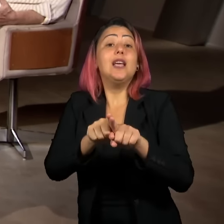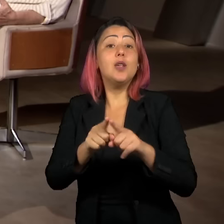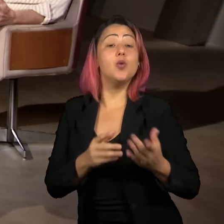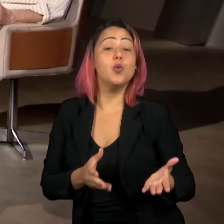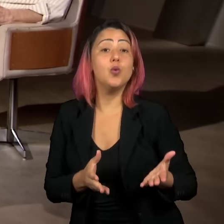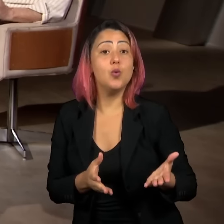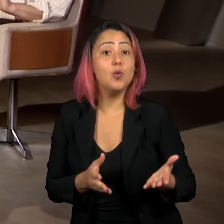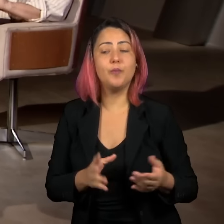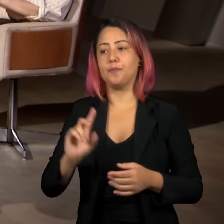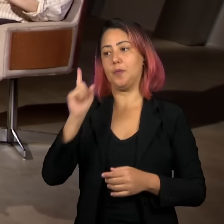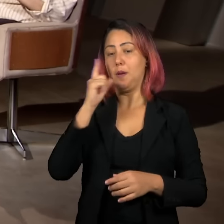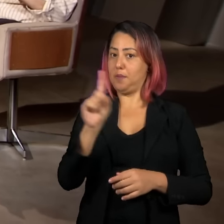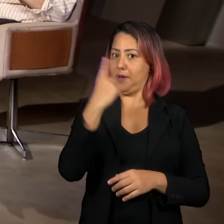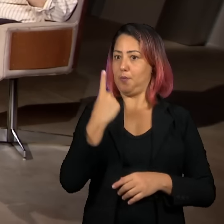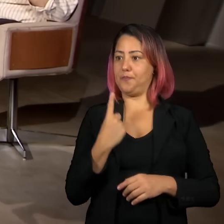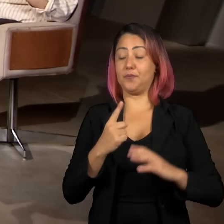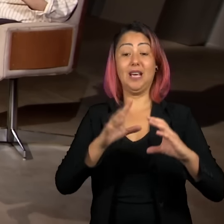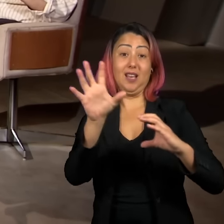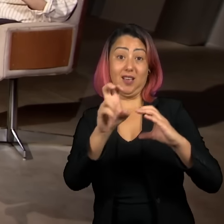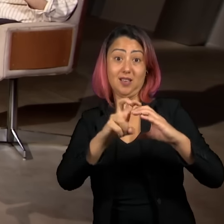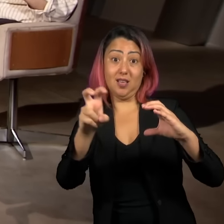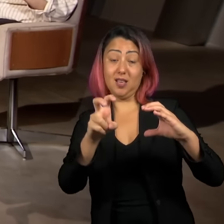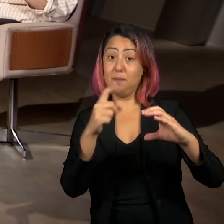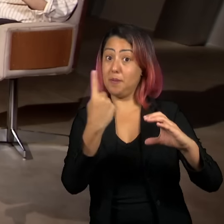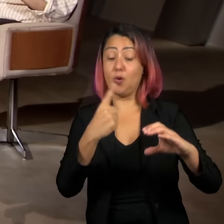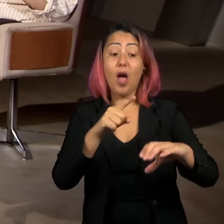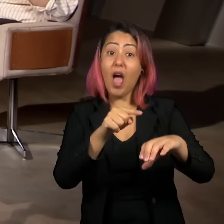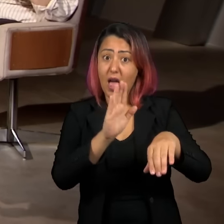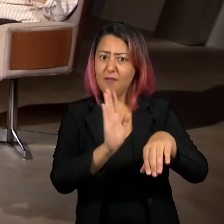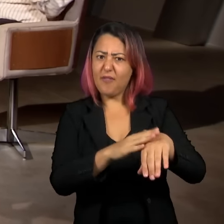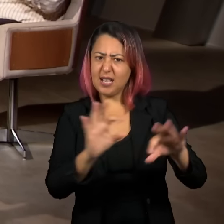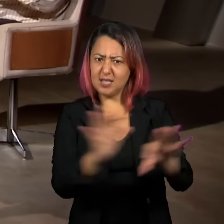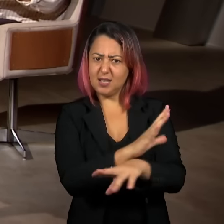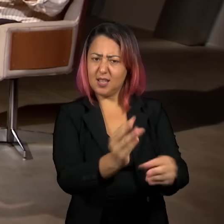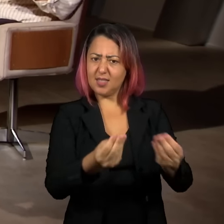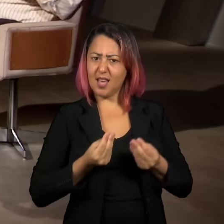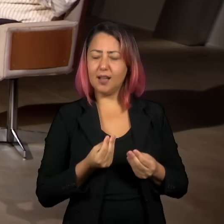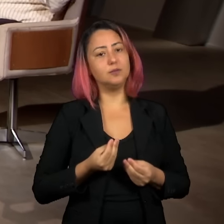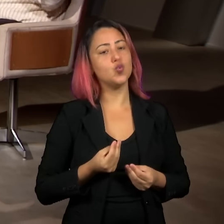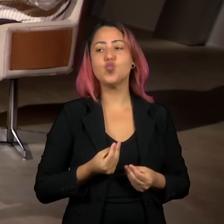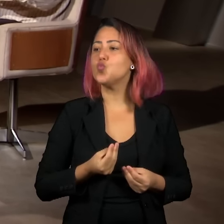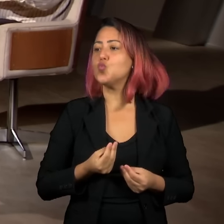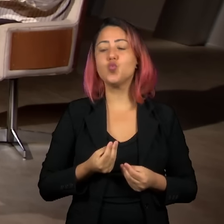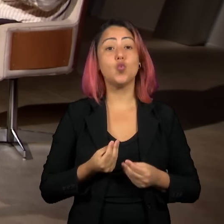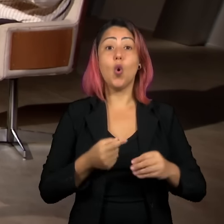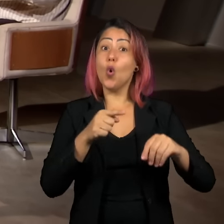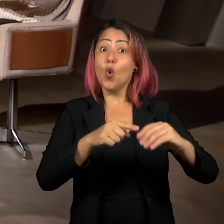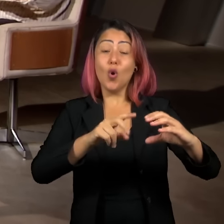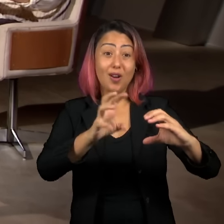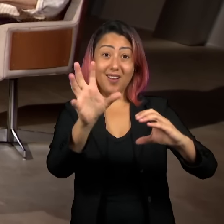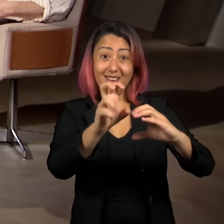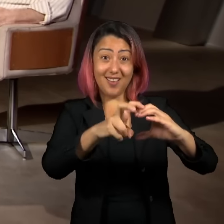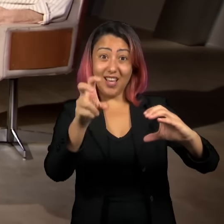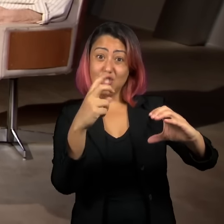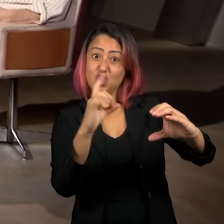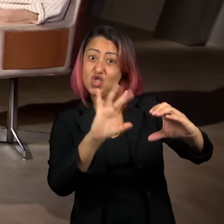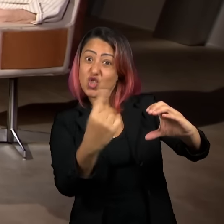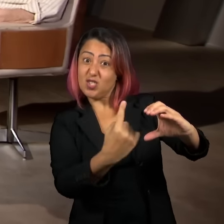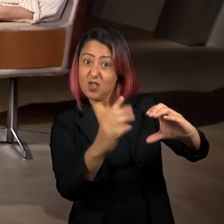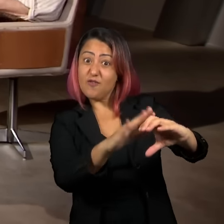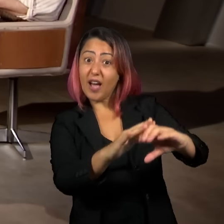primeiro o chat GBT não faz nada se você não perguntar né você tem que fazer uma pergunta você tem que interagir com com